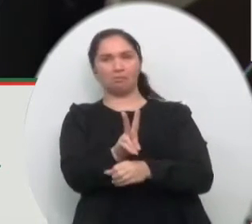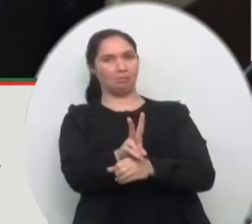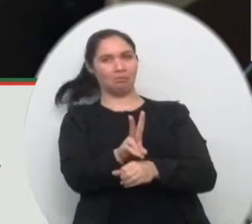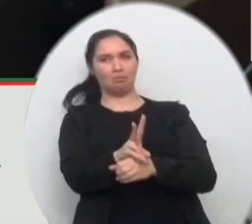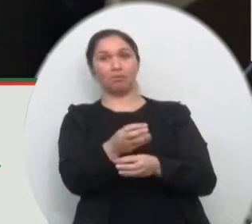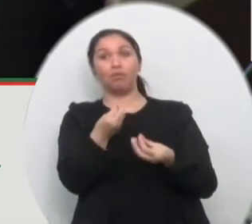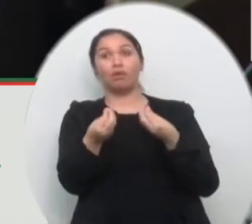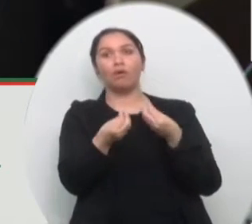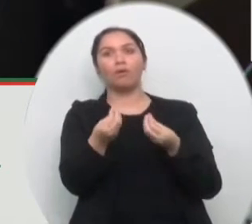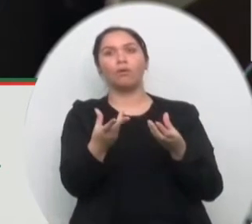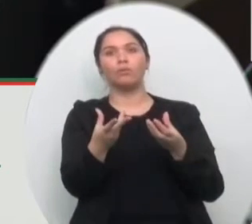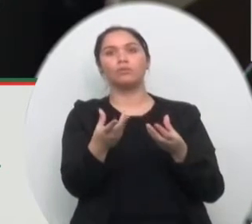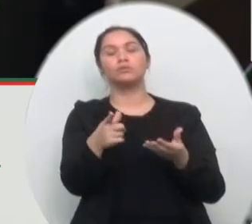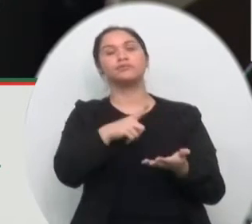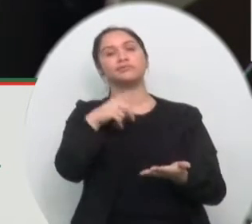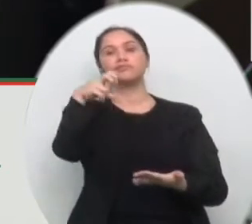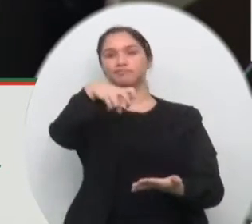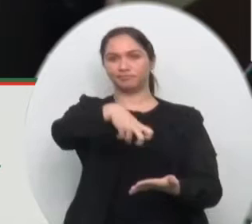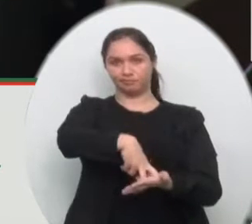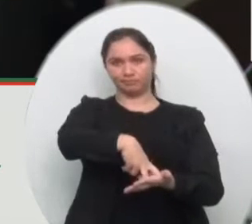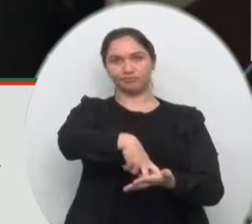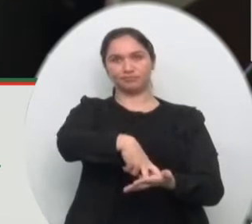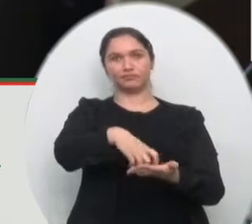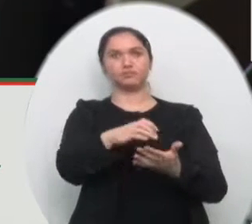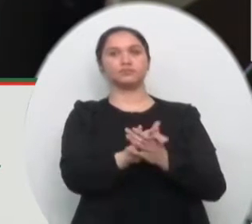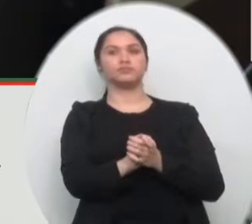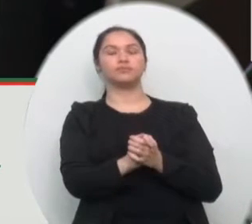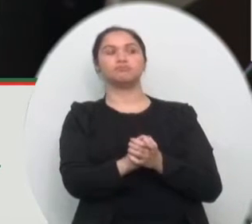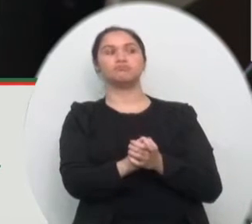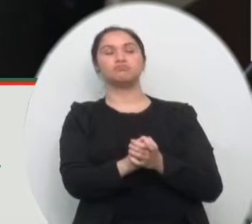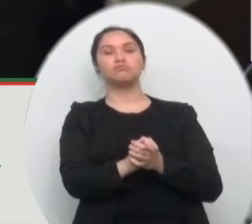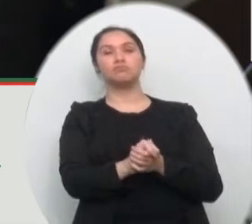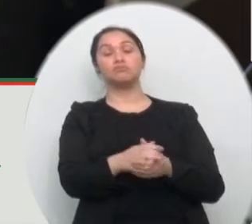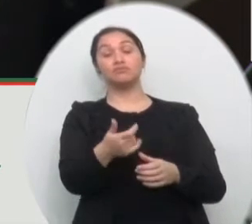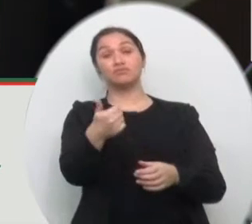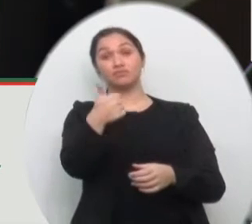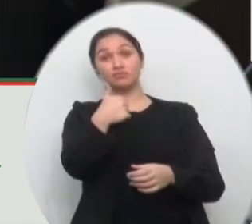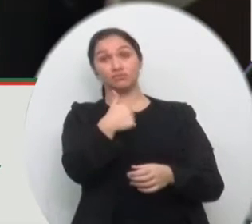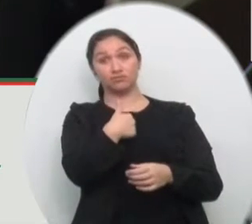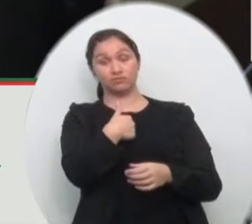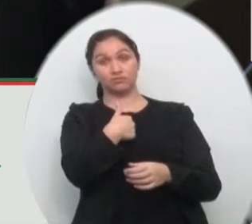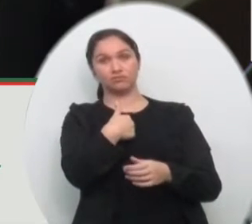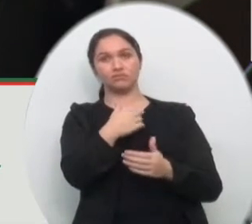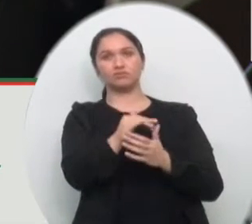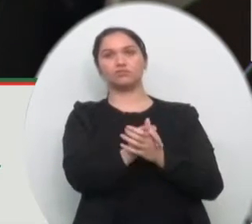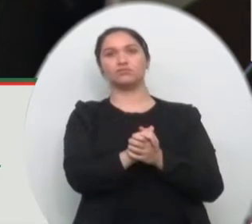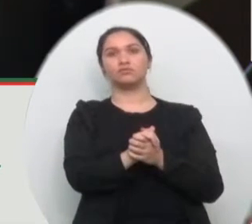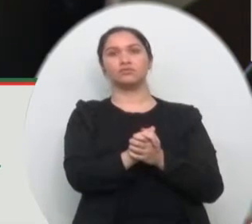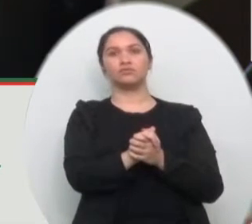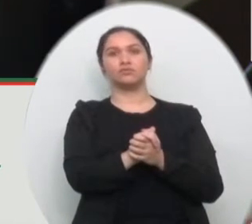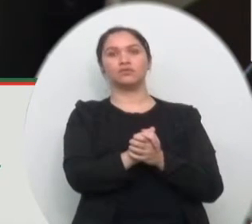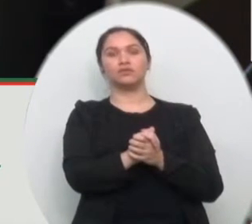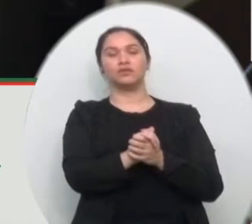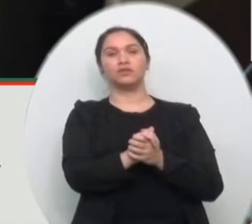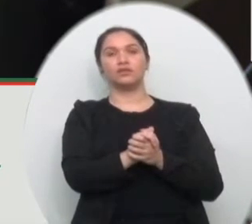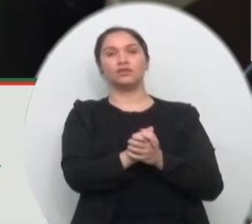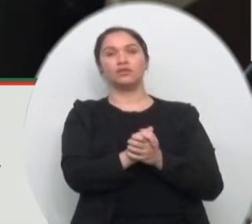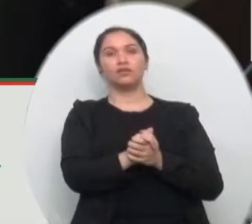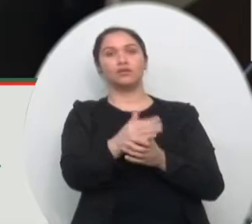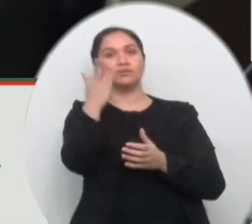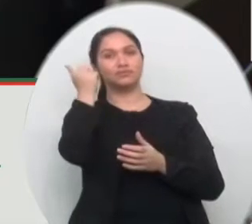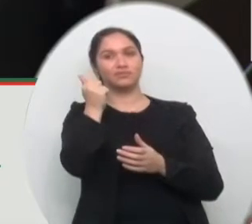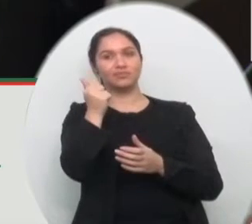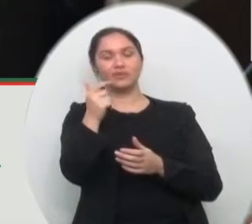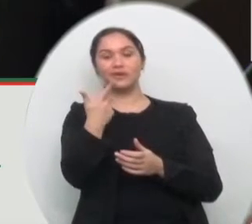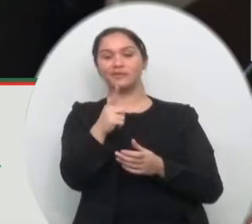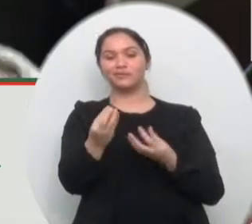branco. É uma pena que o cheiro não pode ser medido. Não tem como você